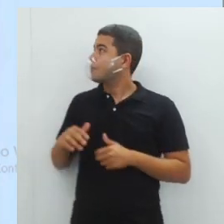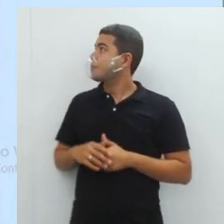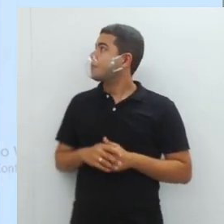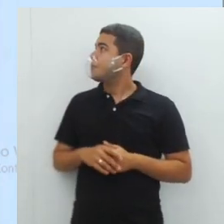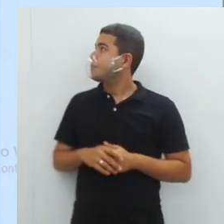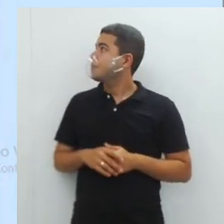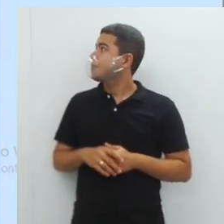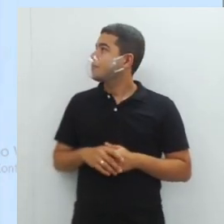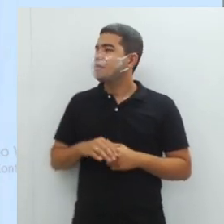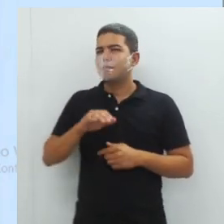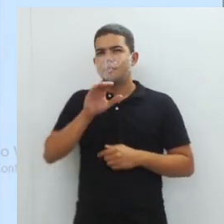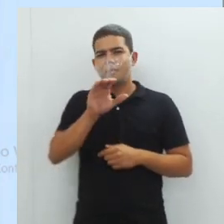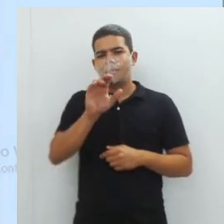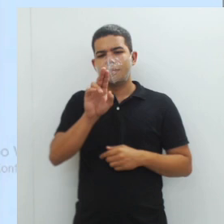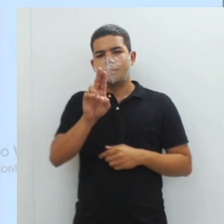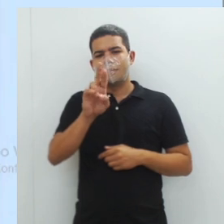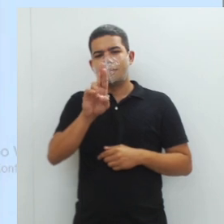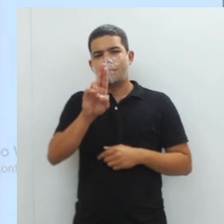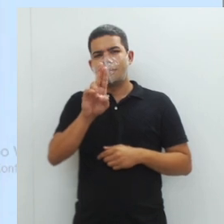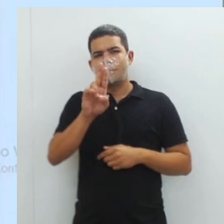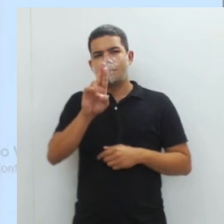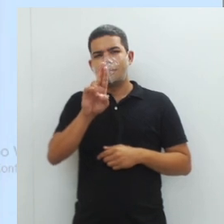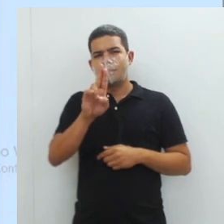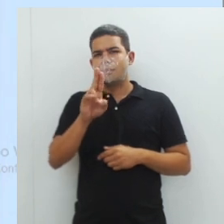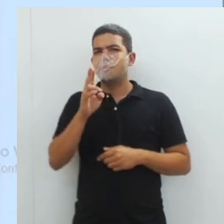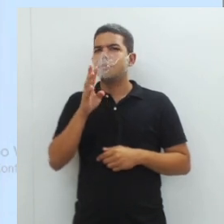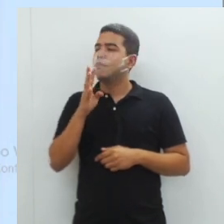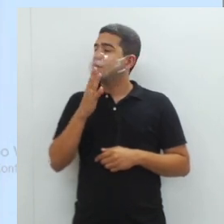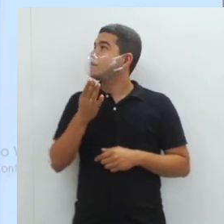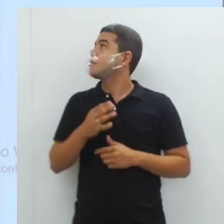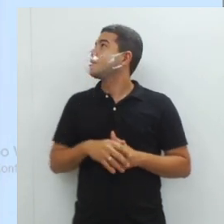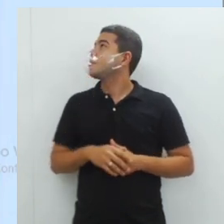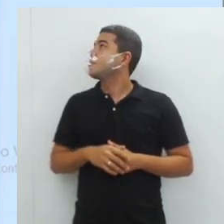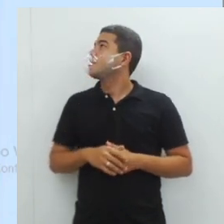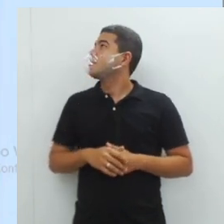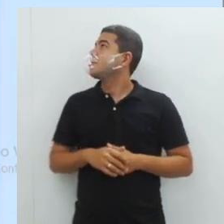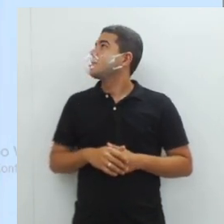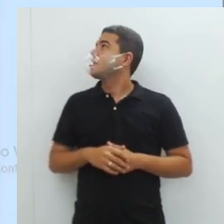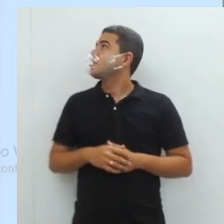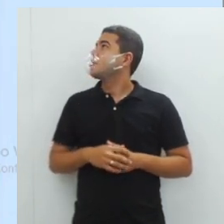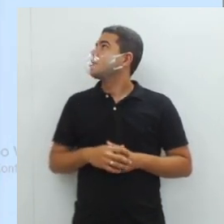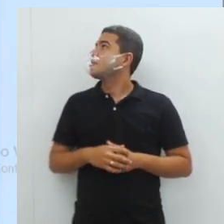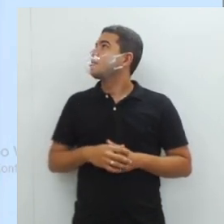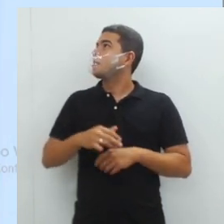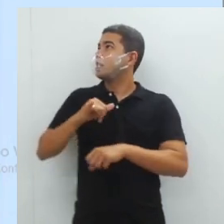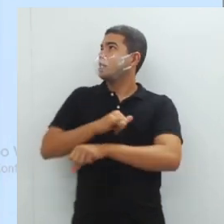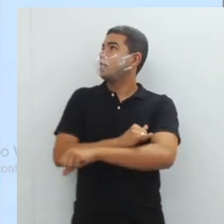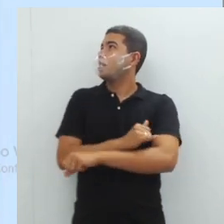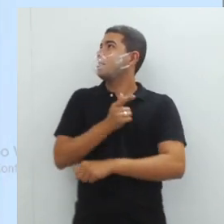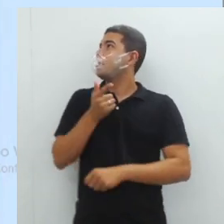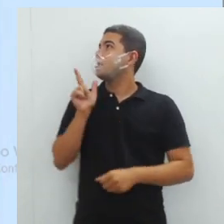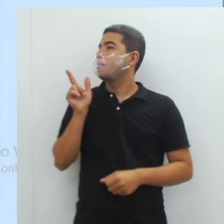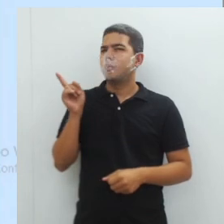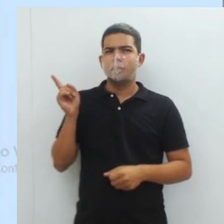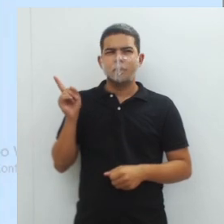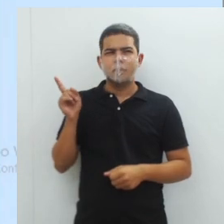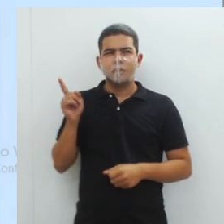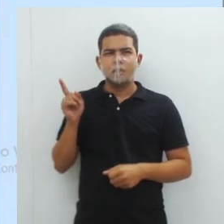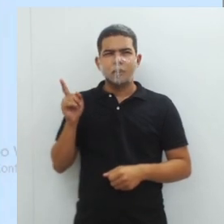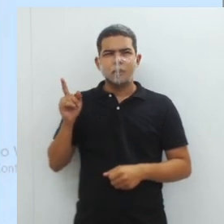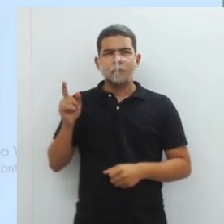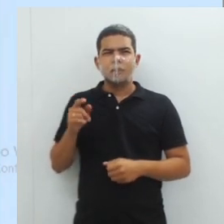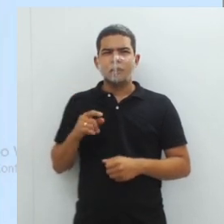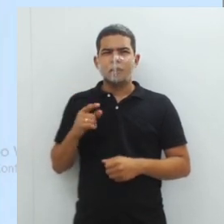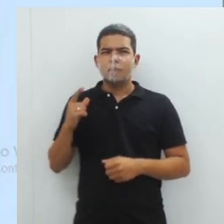mundo conhece. A perereca de capacete. O sapo guardinha, que possui essa capacidade de